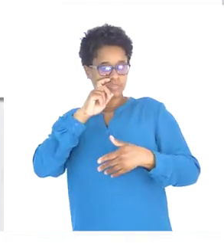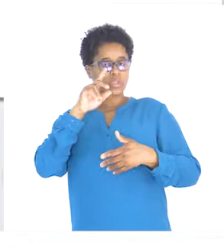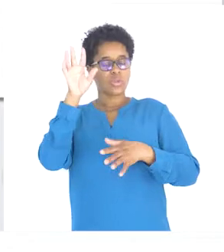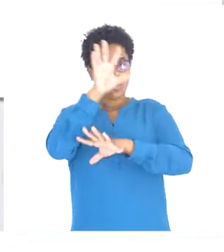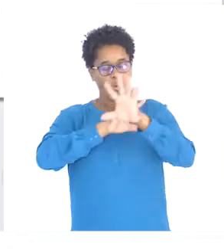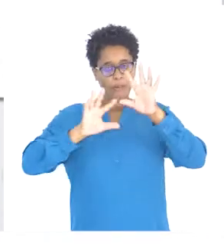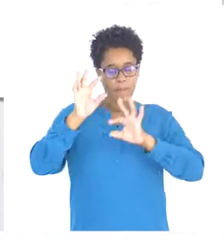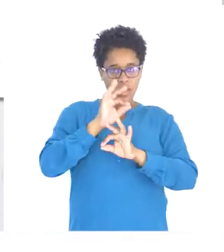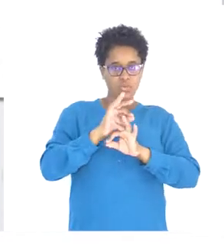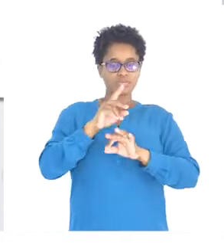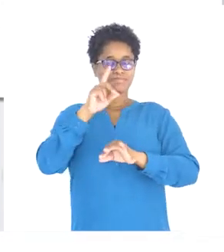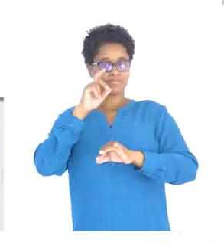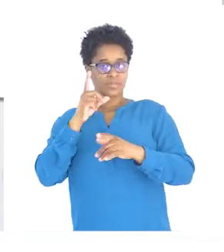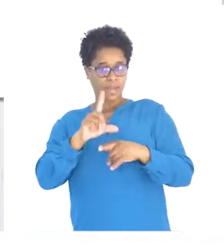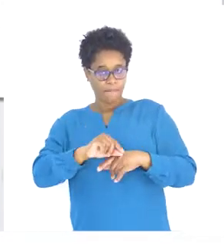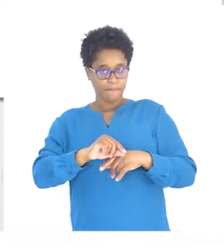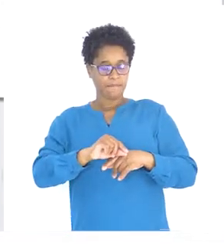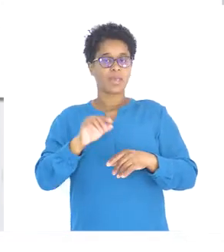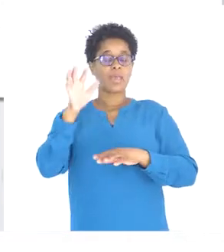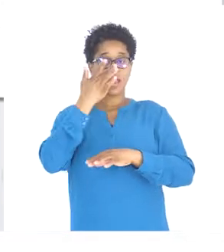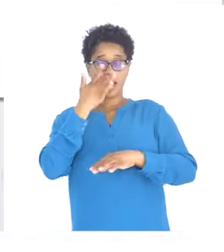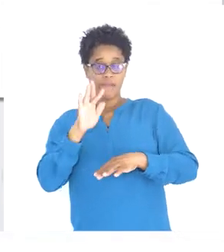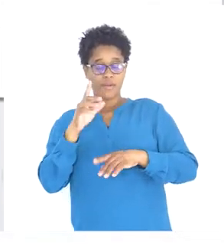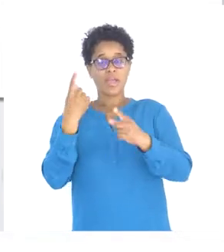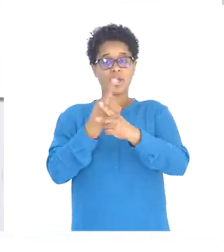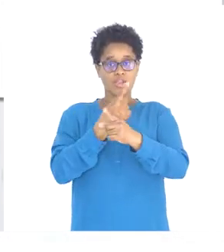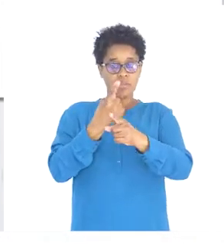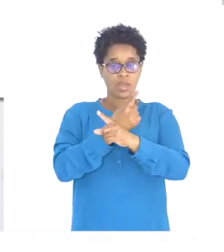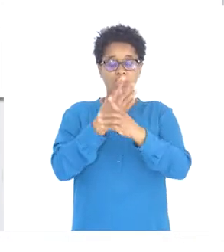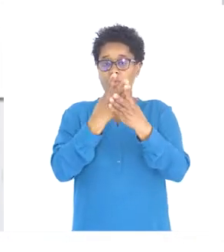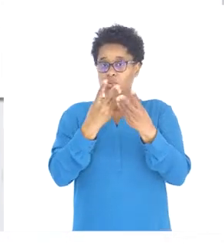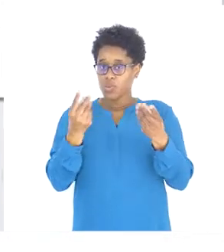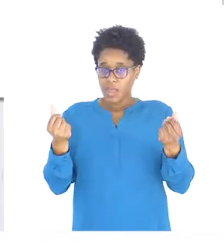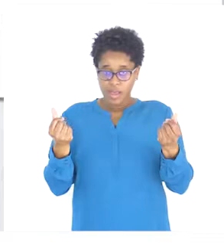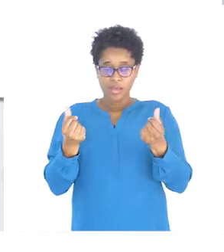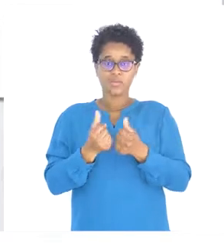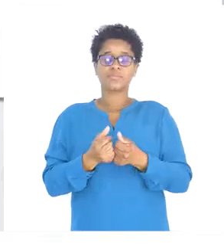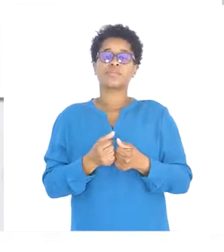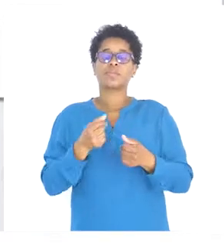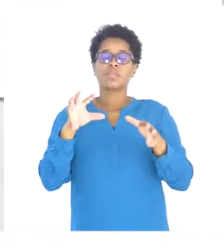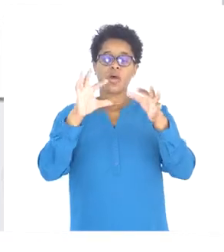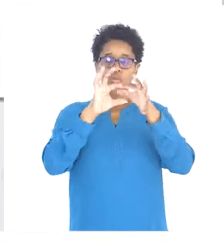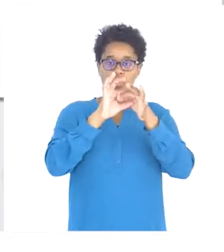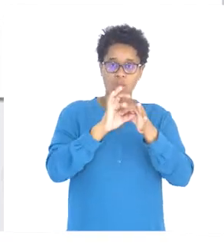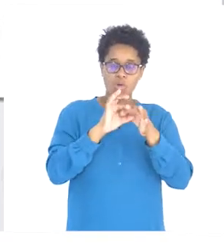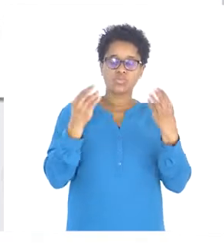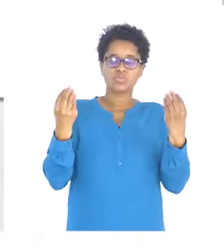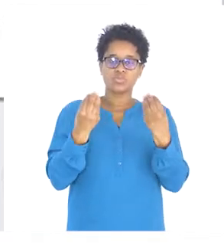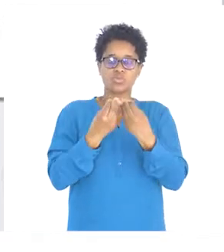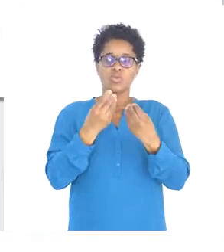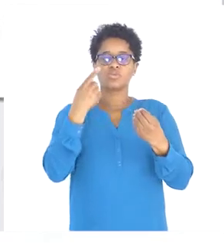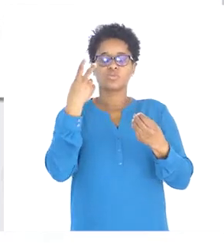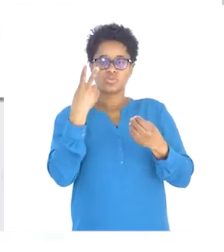traços africanos e elementos que resultaram da união